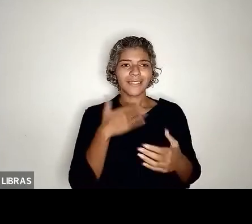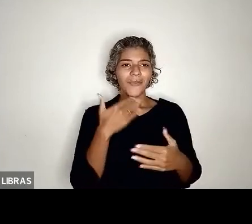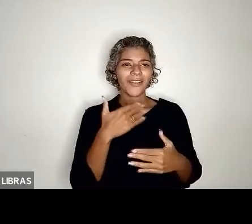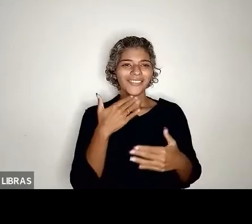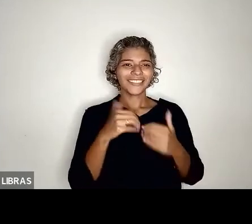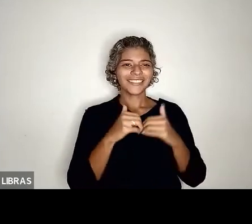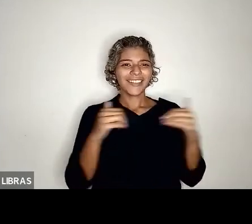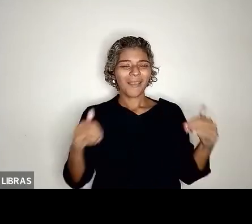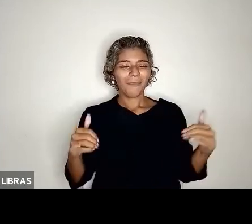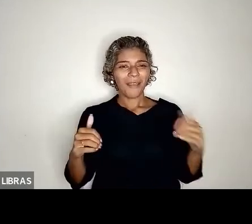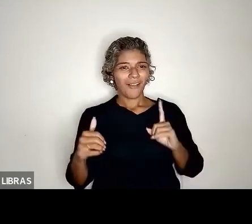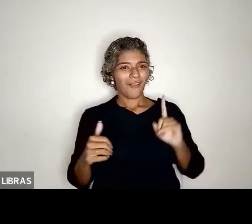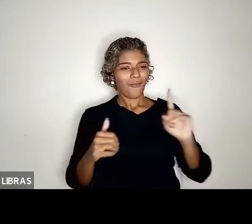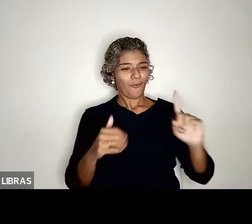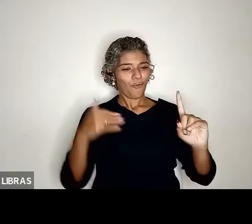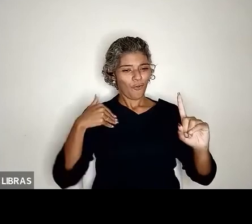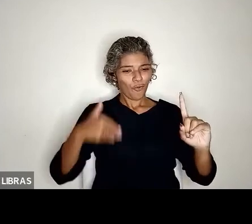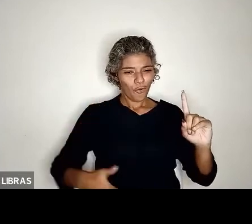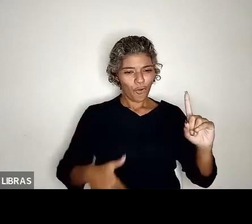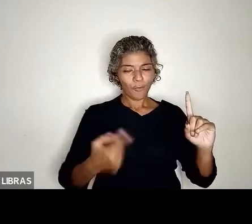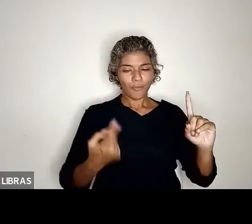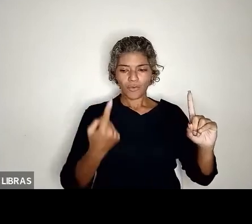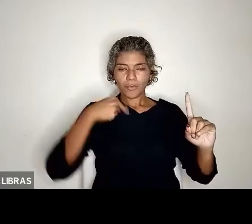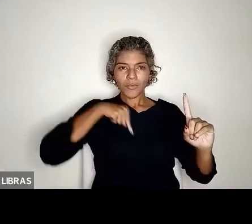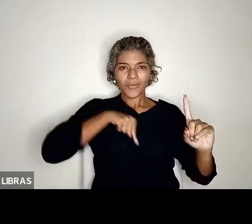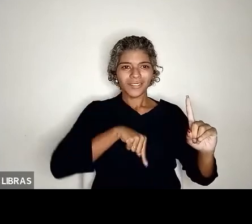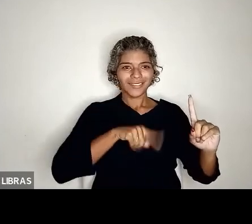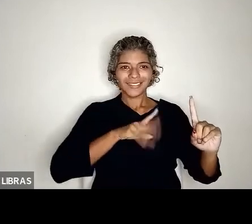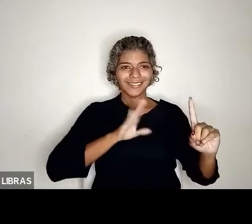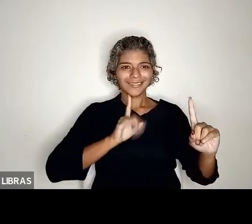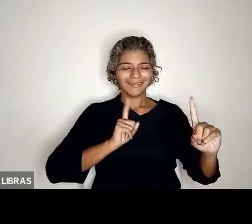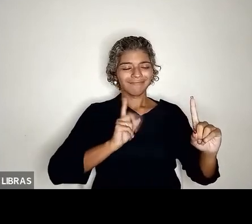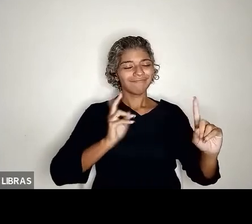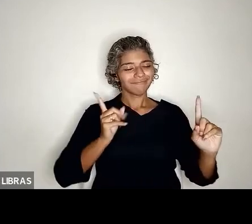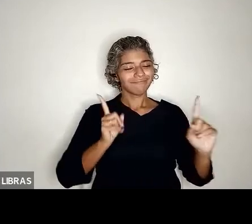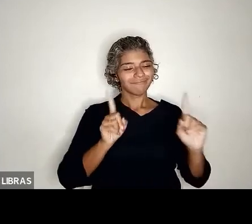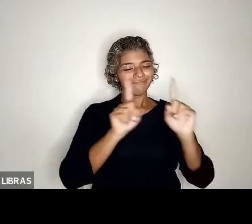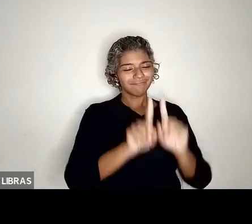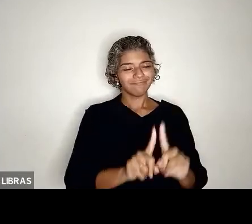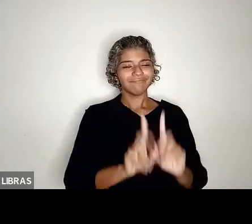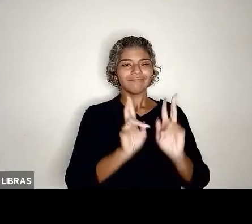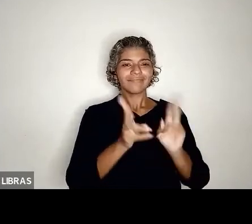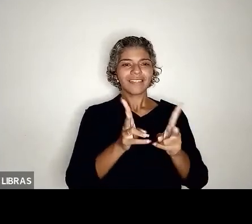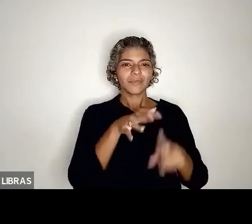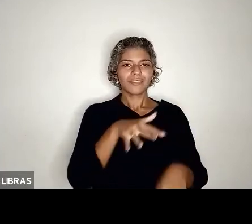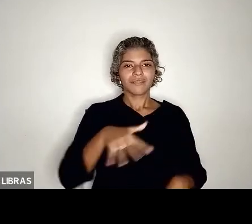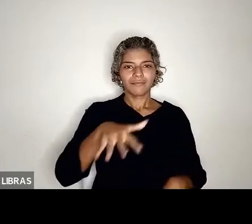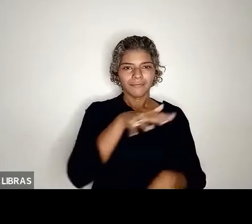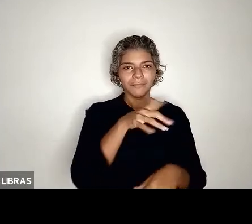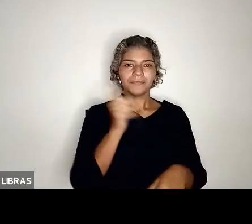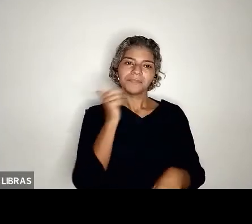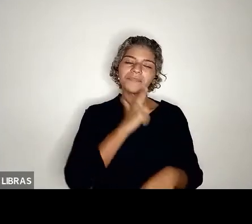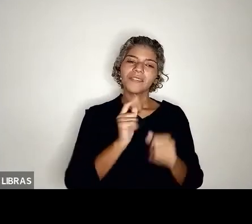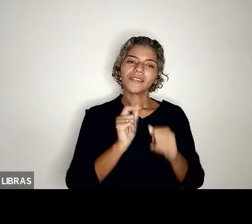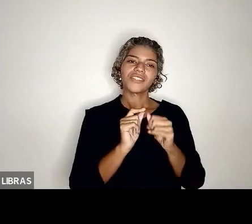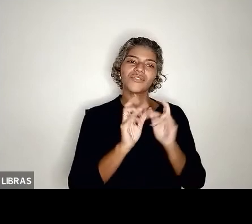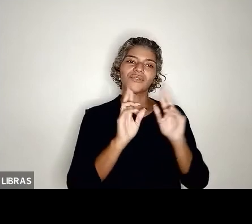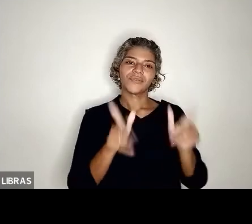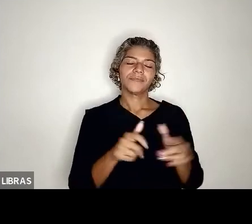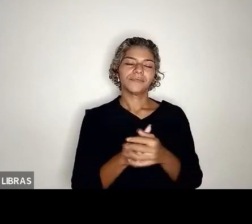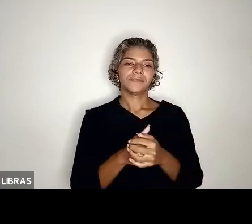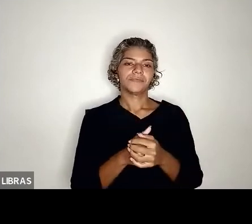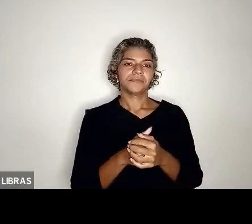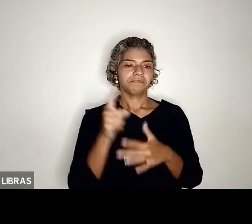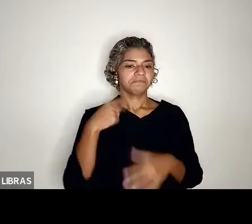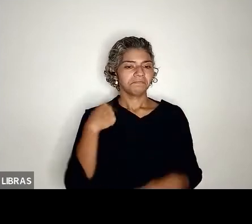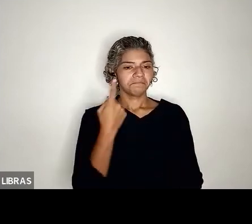juntamente, né, para que a gente, de fato, né, ocupe esses espaços e faça diferença, né? A gente não sabe o que vai dar,